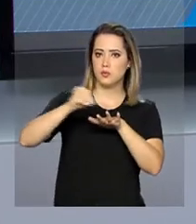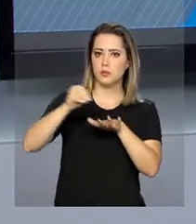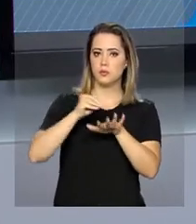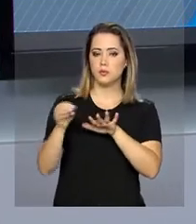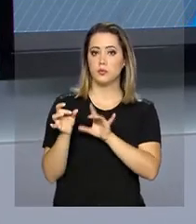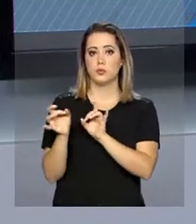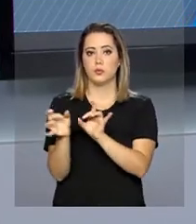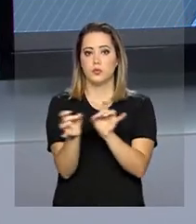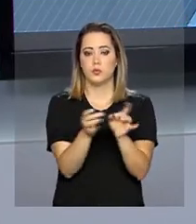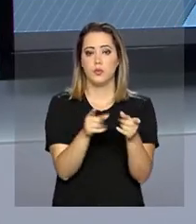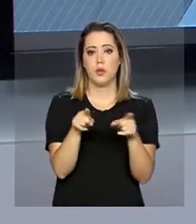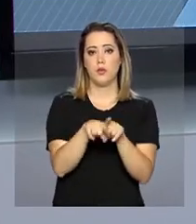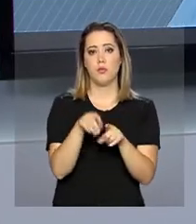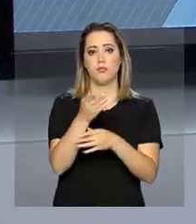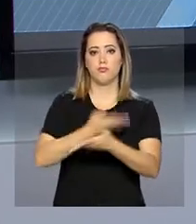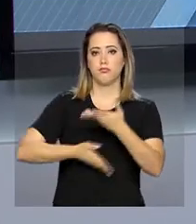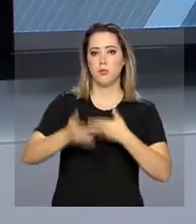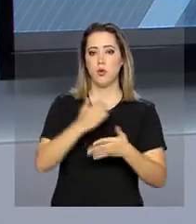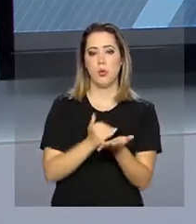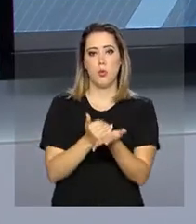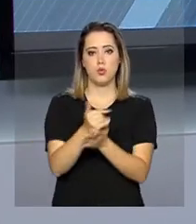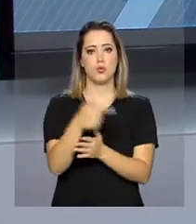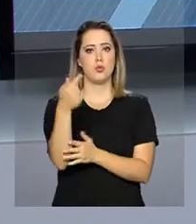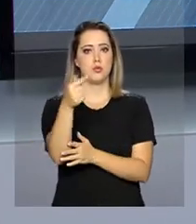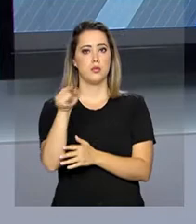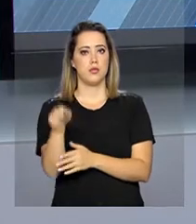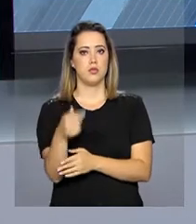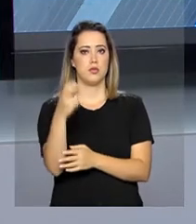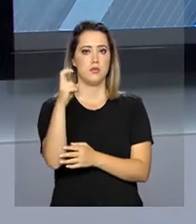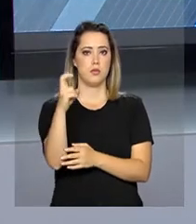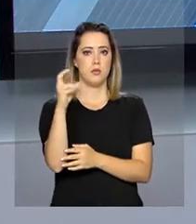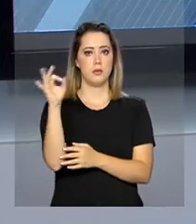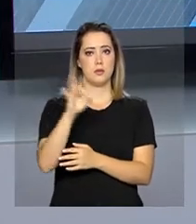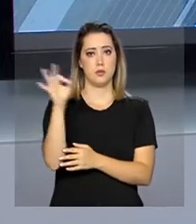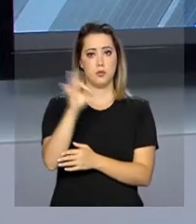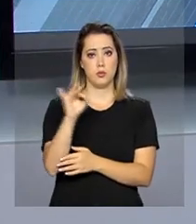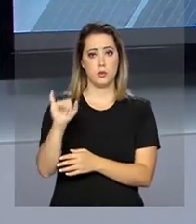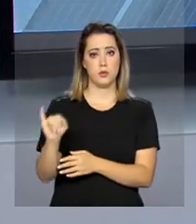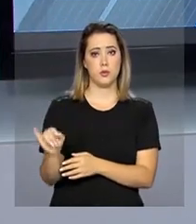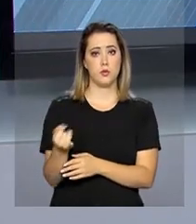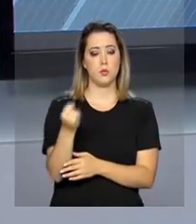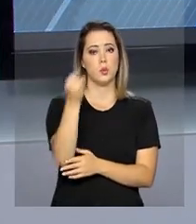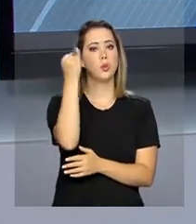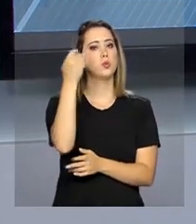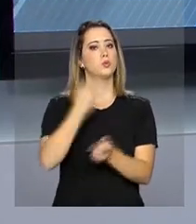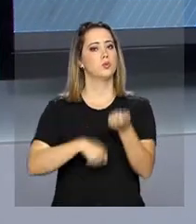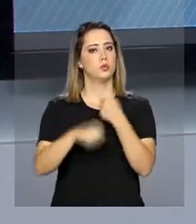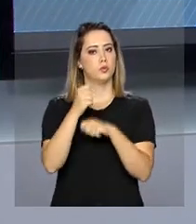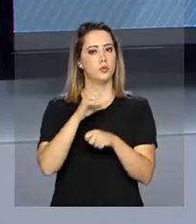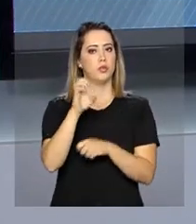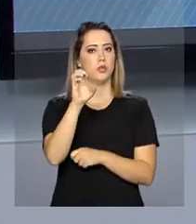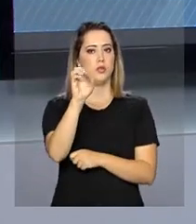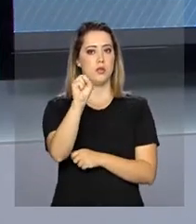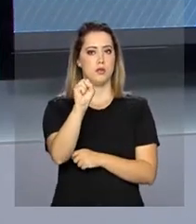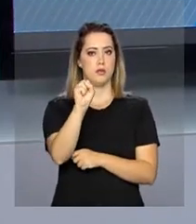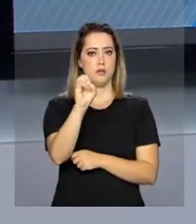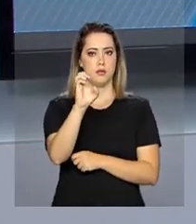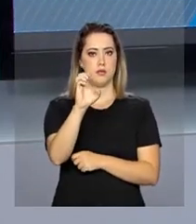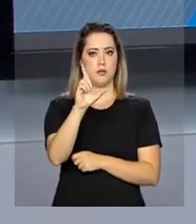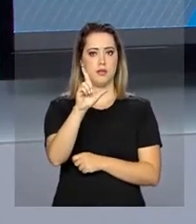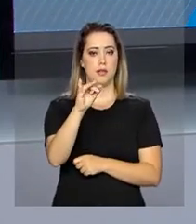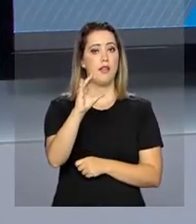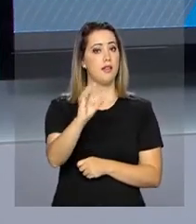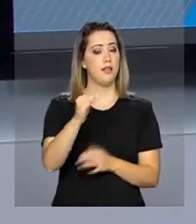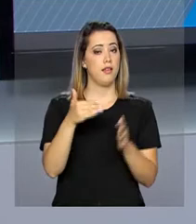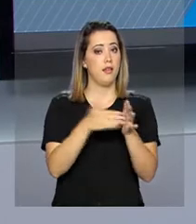mercado financeiro manteve em 7,5% a estimativa para a taxa básica de juros da economia, a Selic, até o final